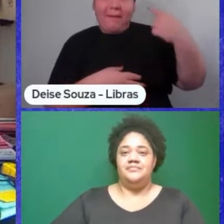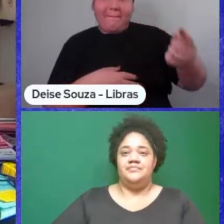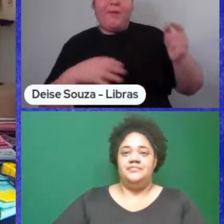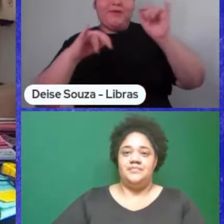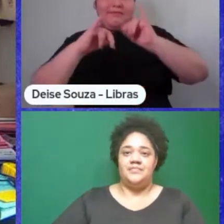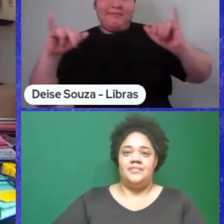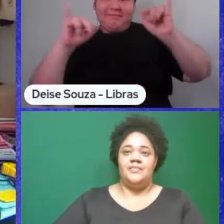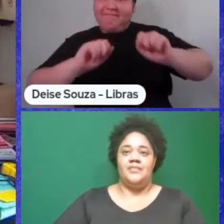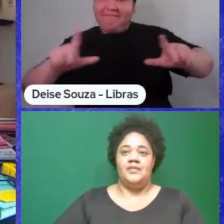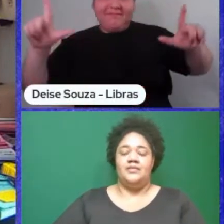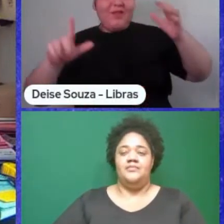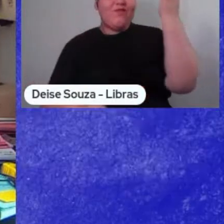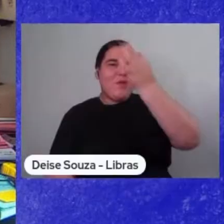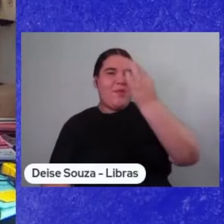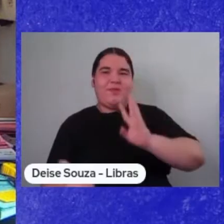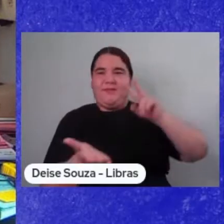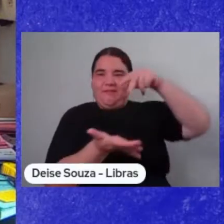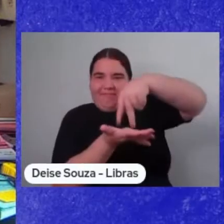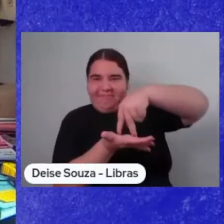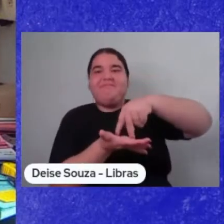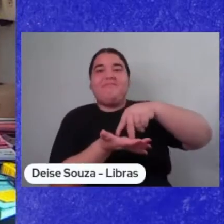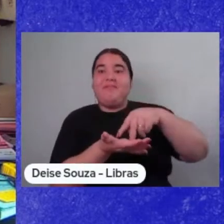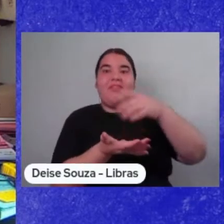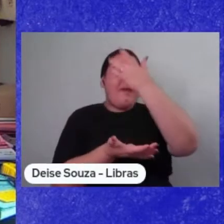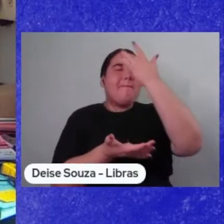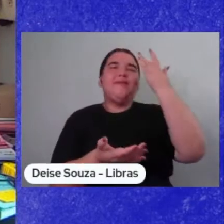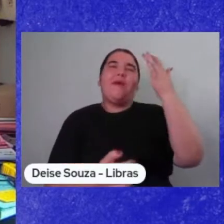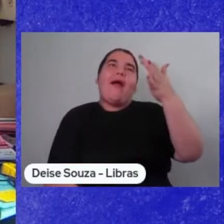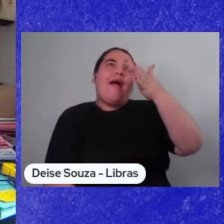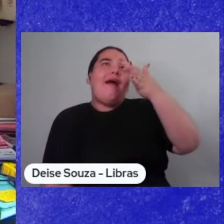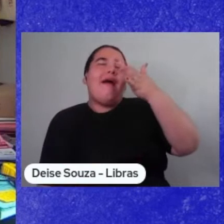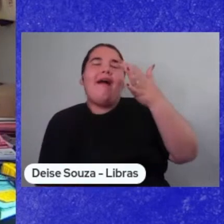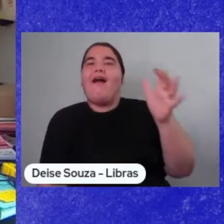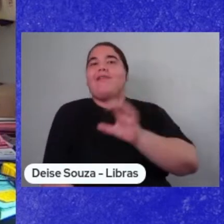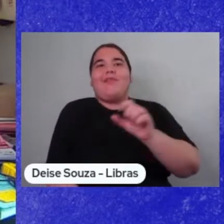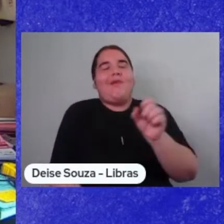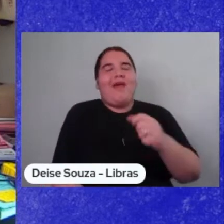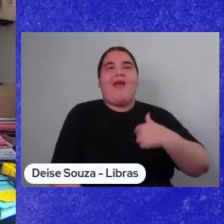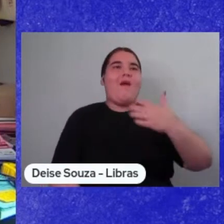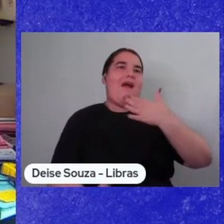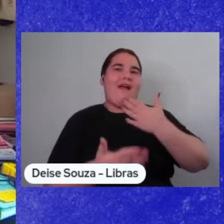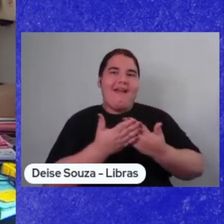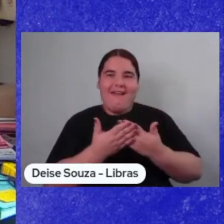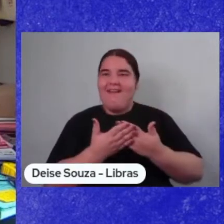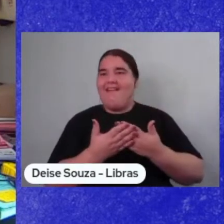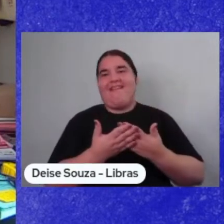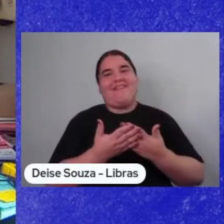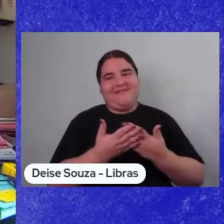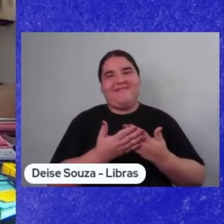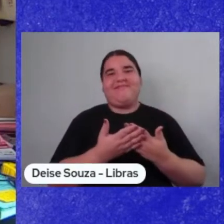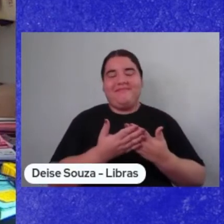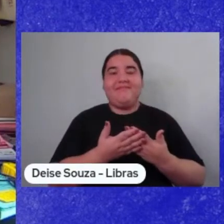foi muito lindo, de fato, lá. E depois, como as pessoas receberam o filme, foi ainda mais surpreendente para mim, assim. Porque a gente começou